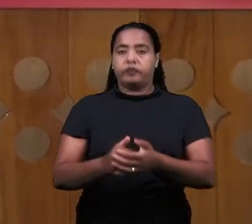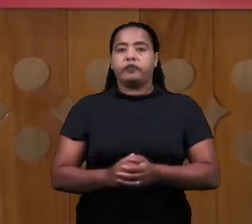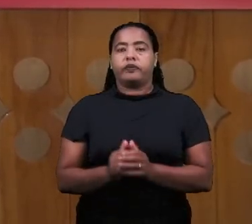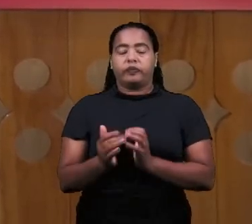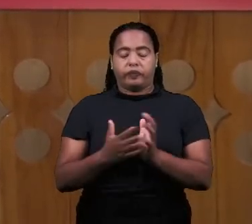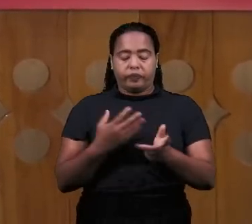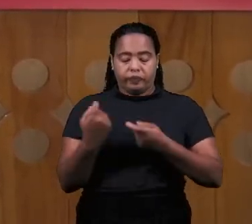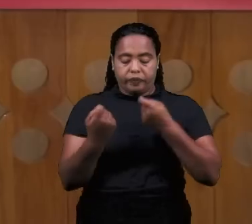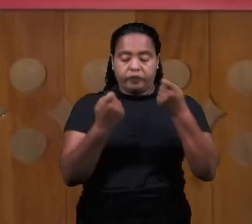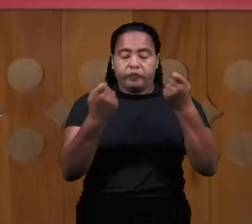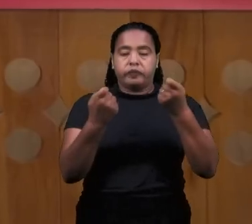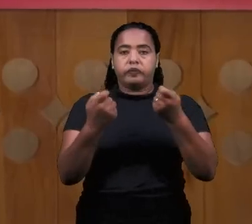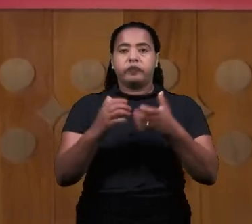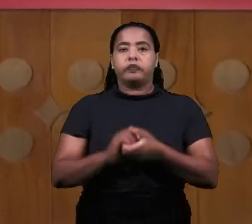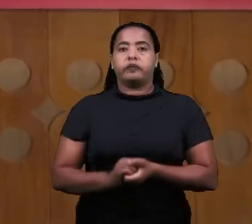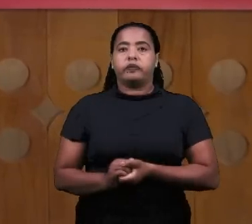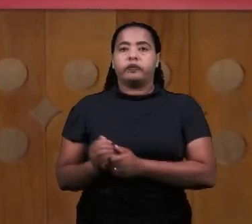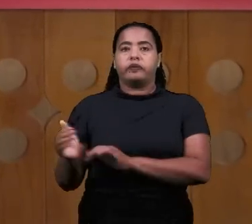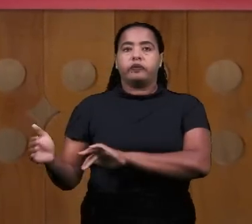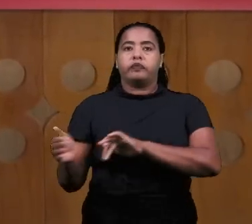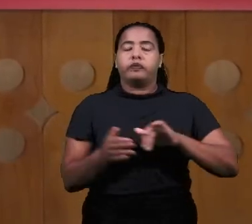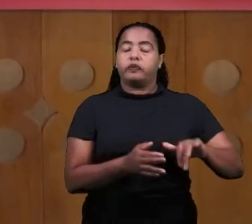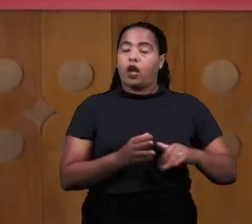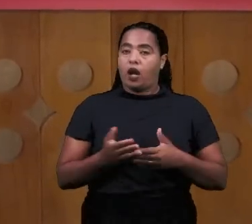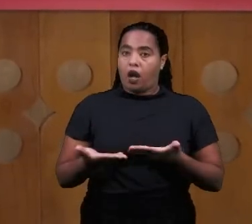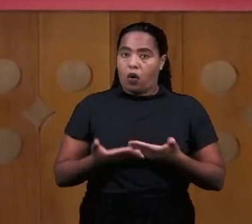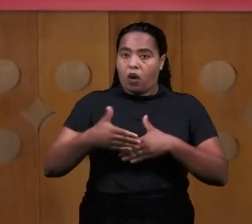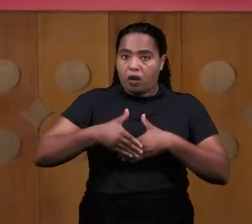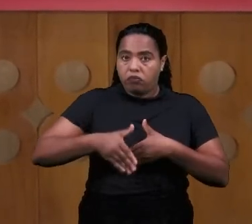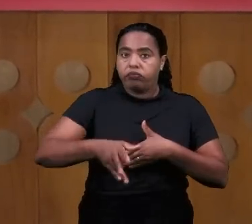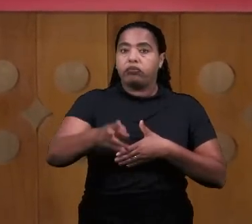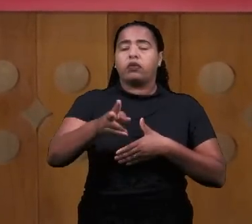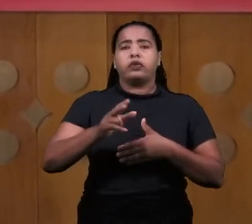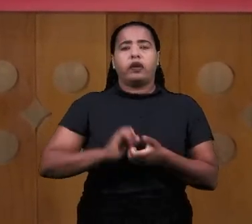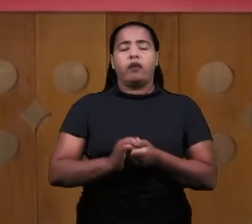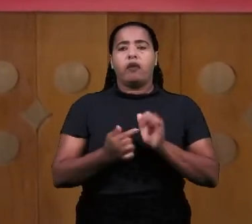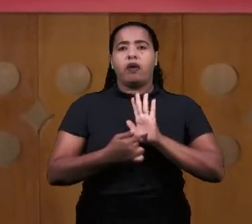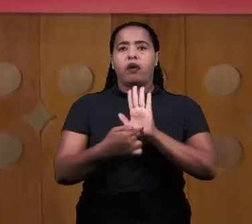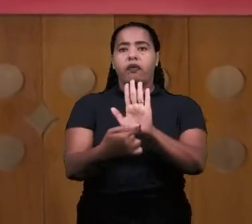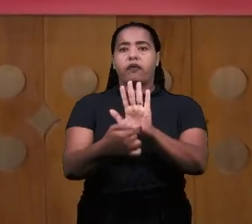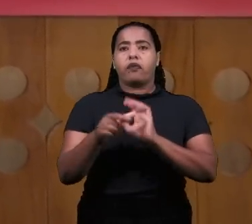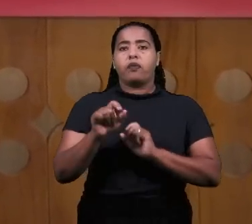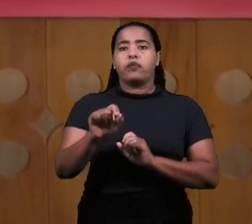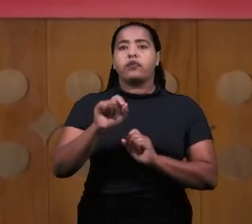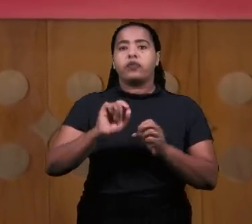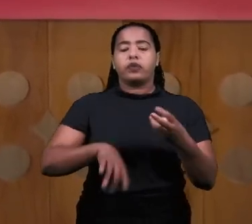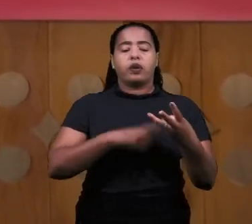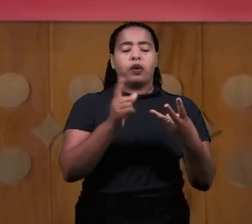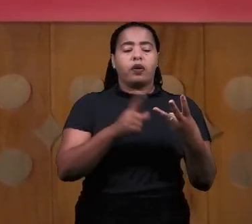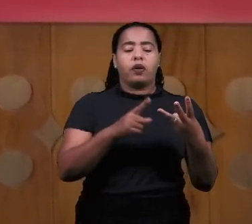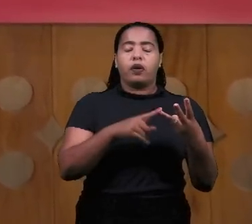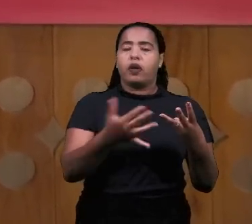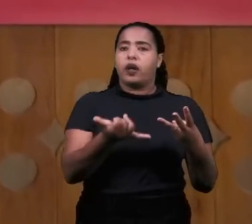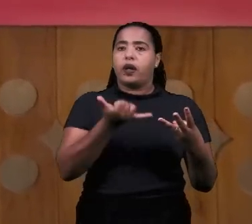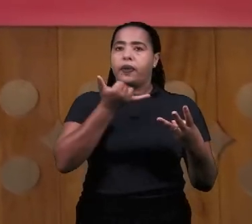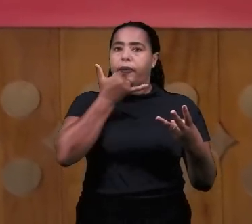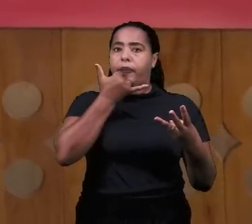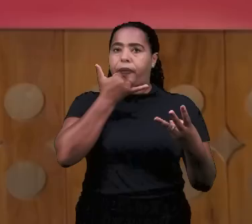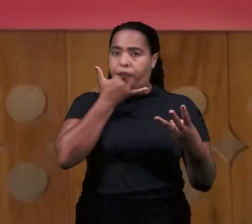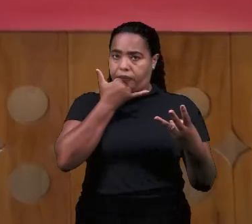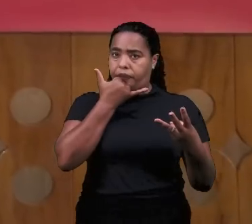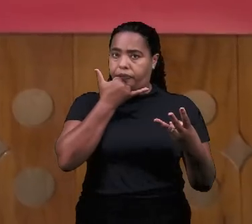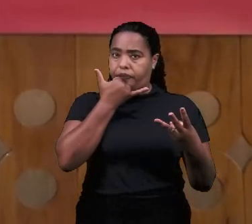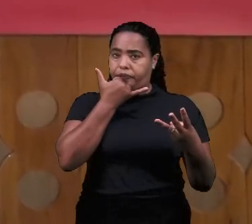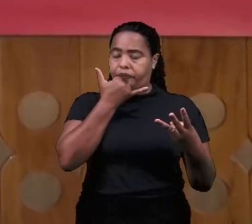Glória a Deus. Continuando, nós vamos falar agora a respeito do perdão. Agora é a necessidade